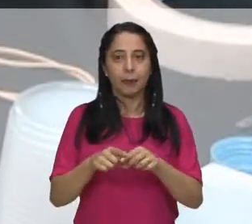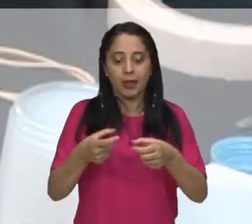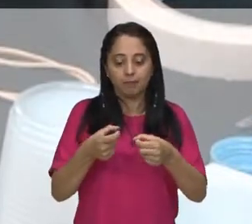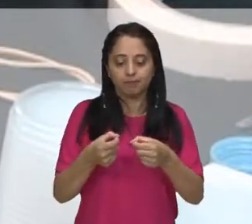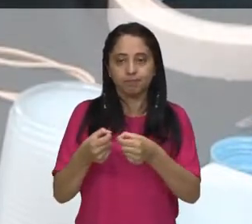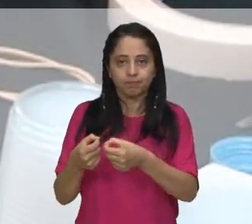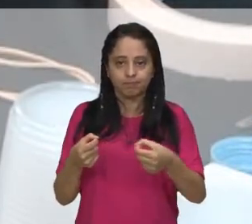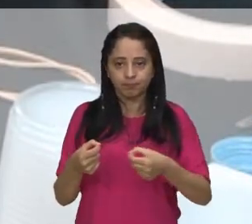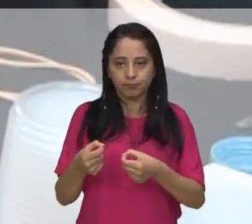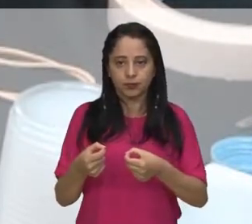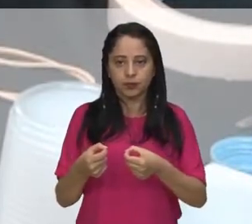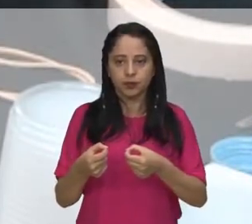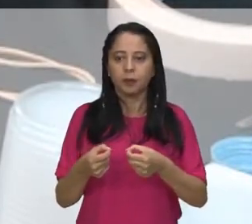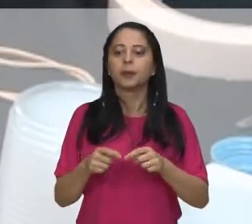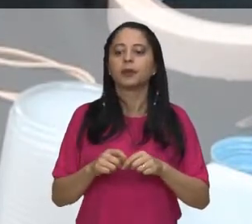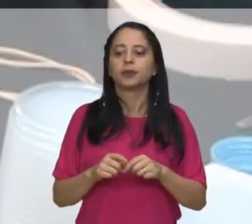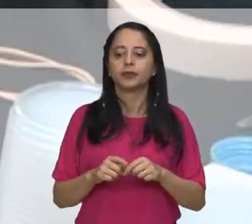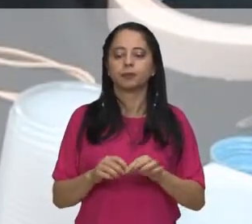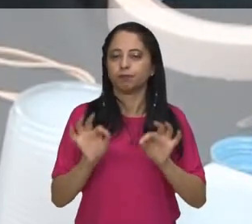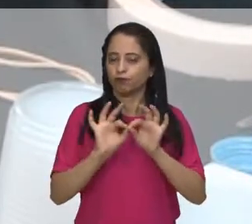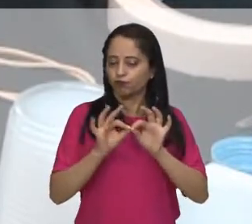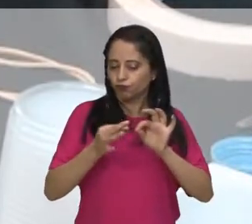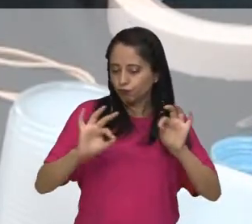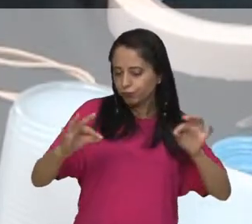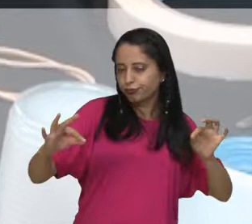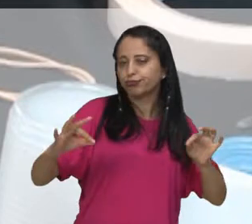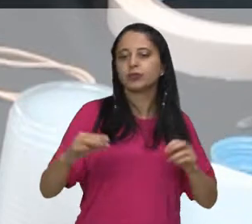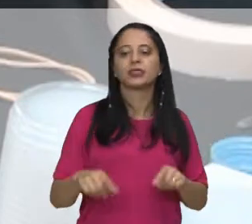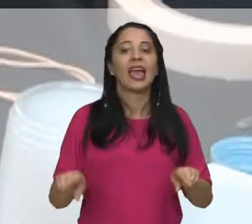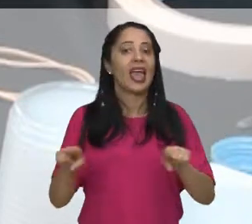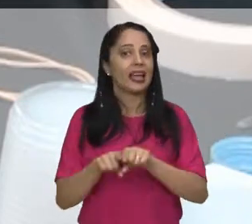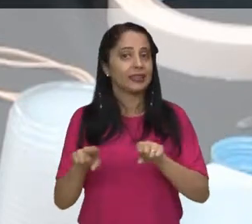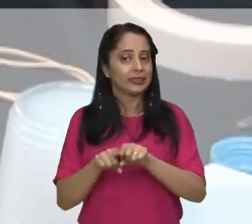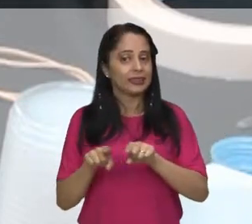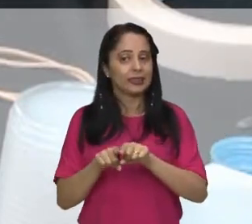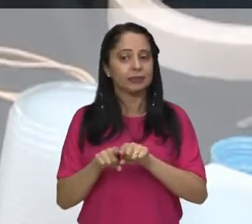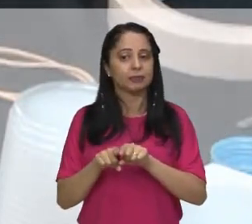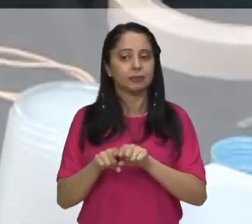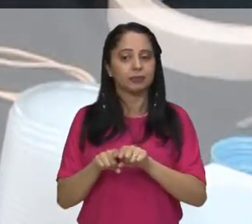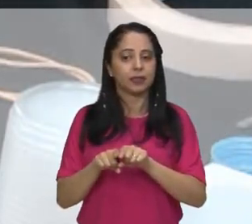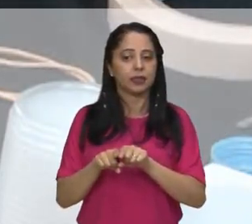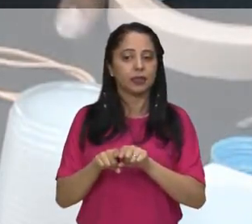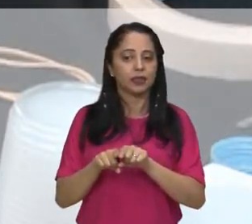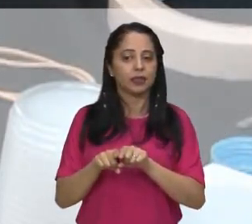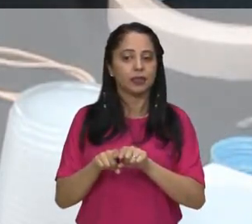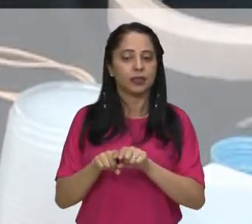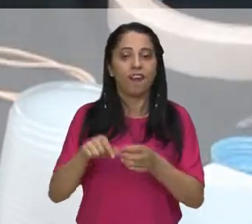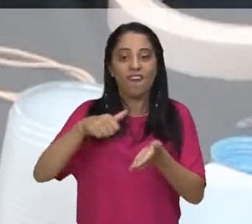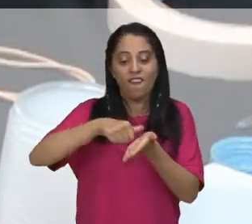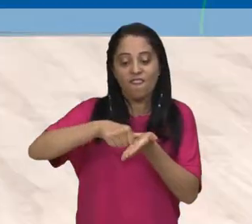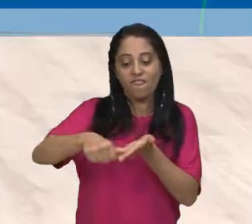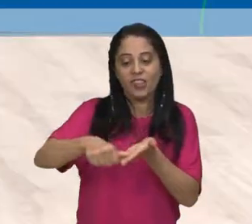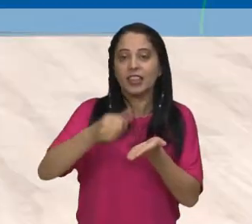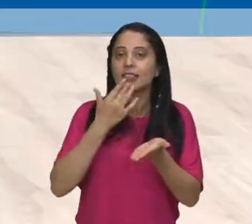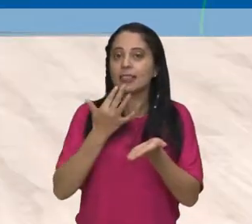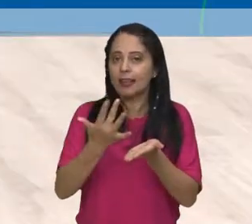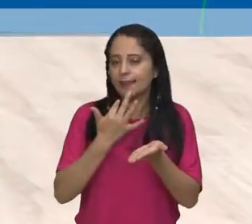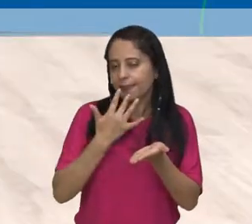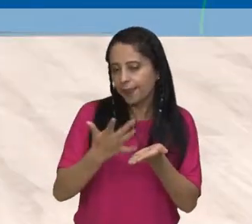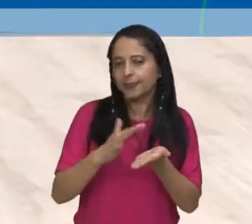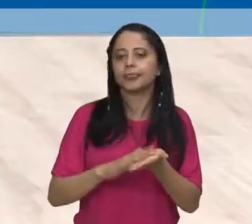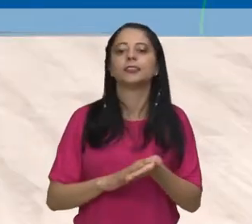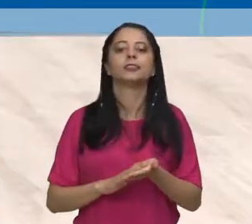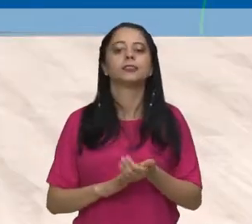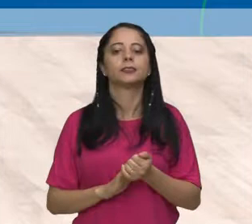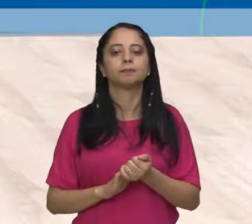tampinhas, elástico para fixar aqui no meio. Iremos precisar também de fita colorida ou qualquer uma que